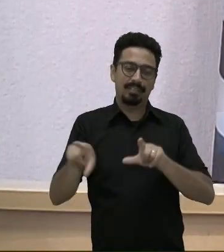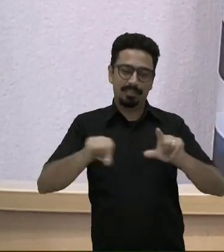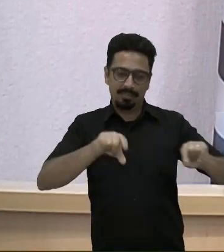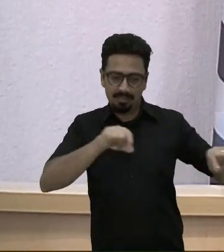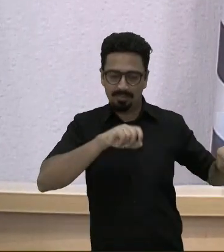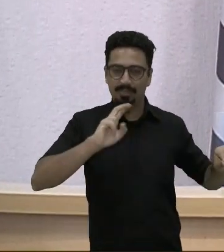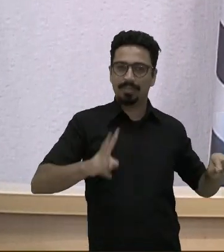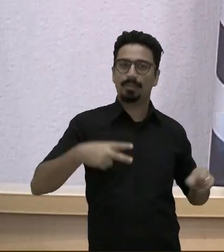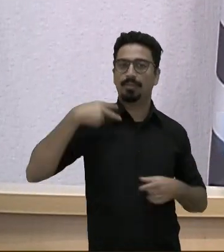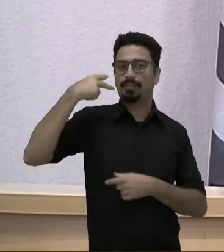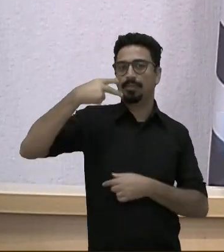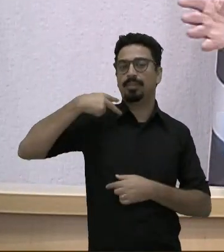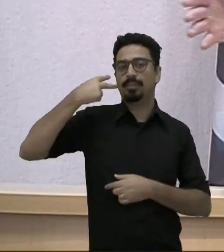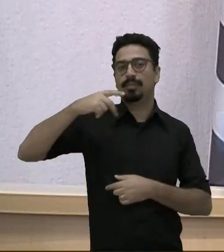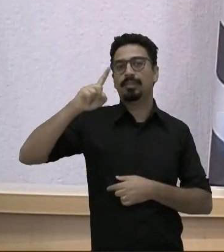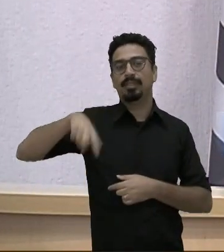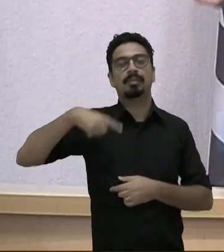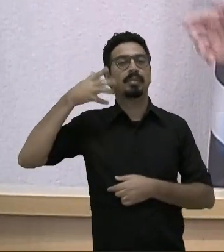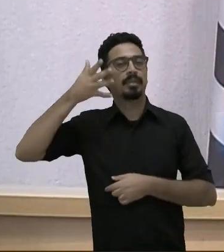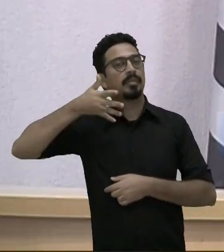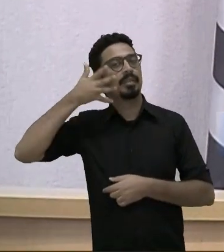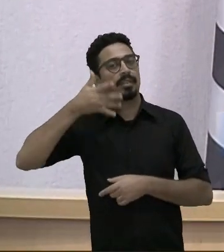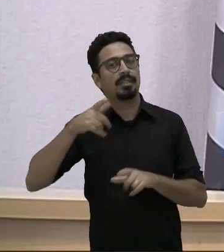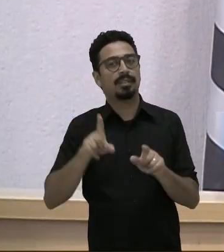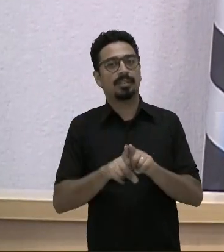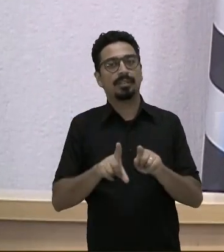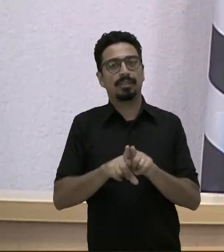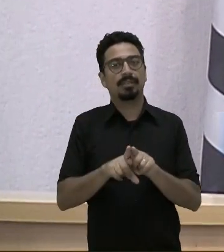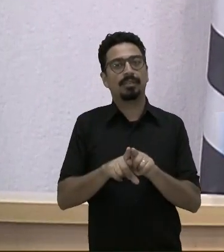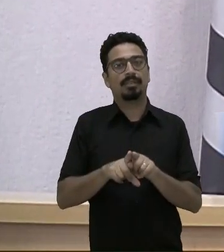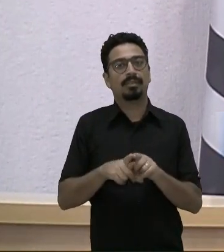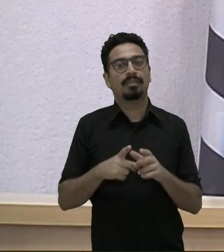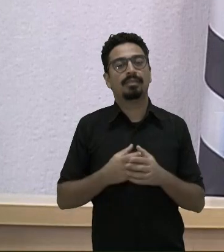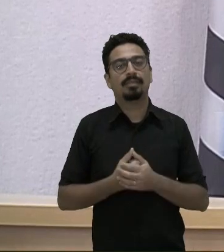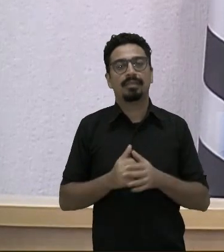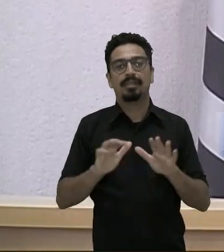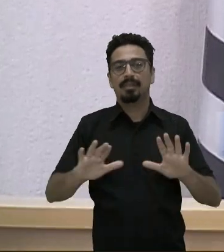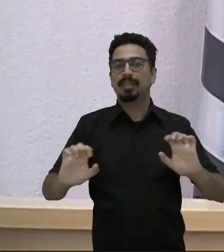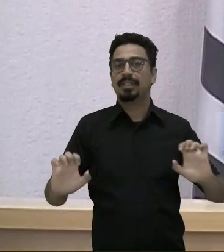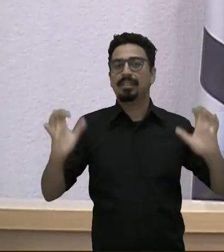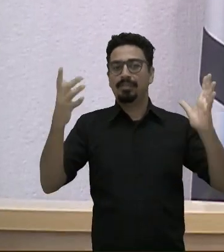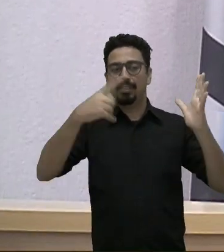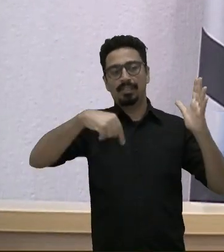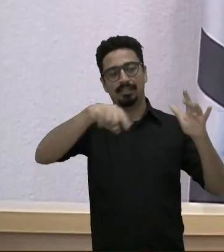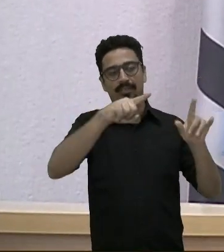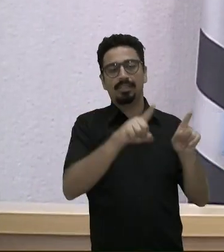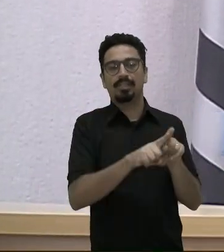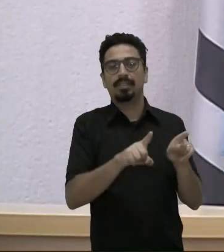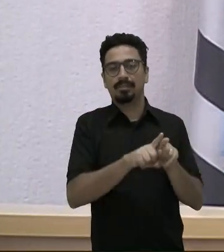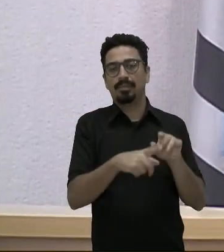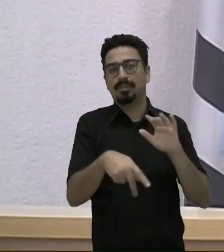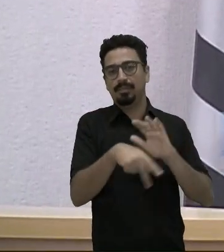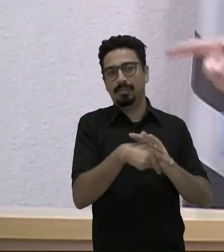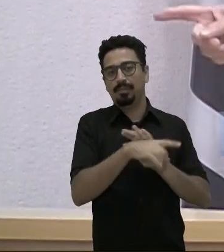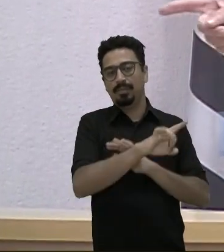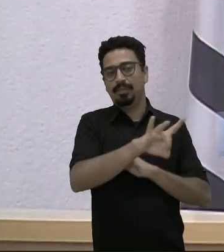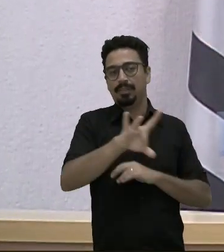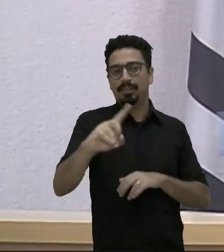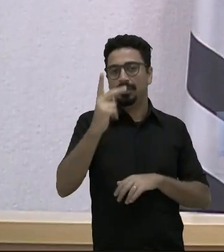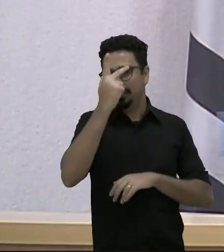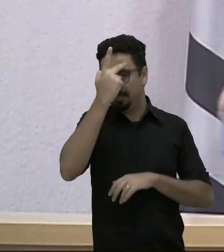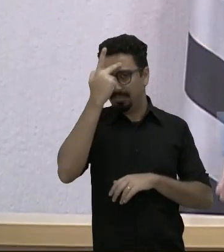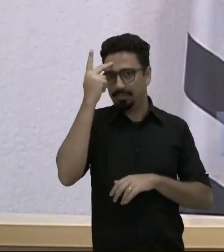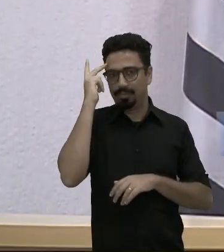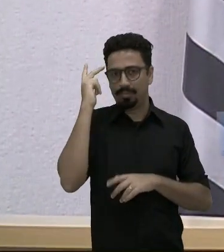sempre um vereador para ser o orador, para falar. Mas a festa é de vocês, a festa é de cada um. Eu acho